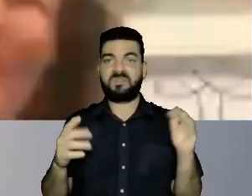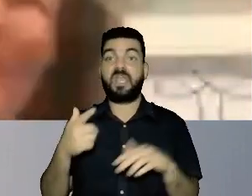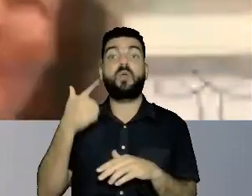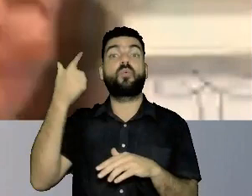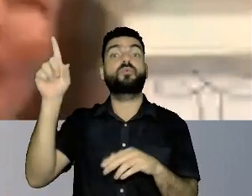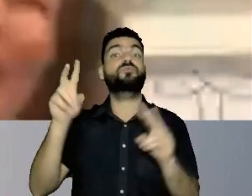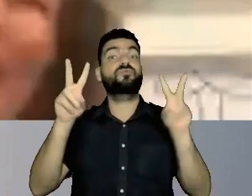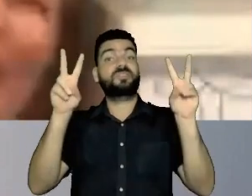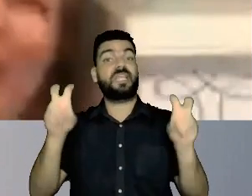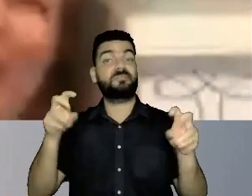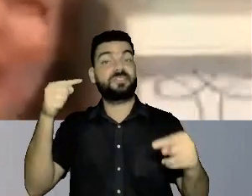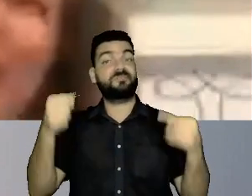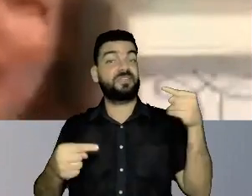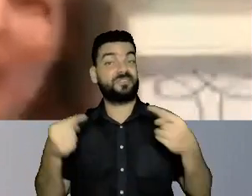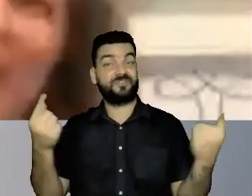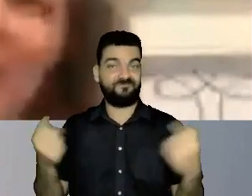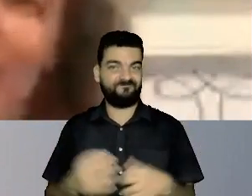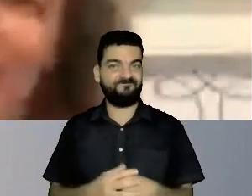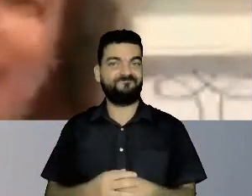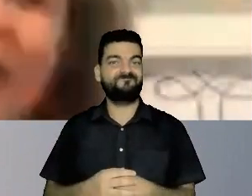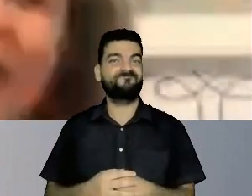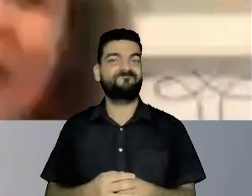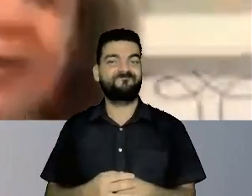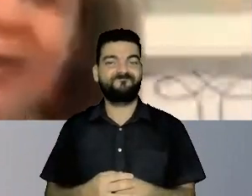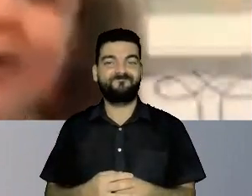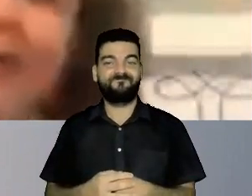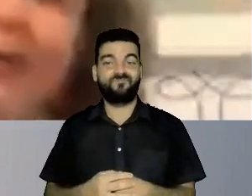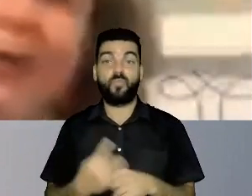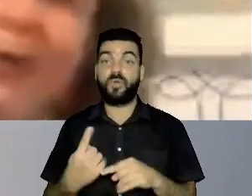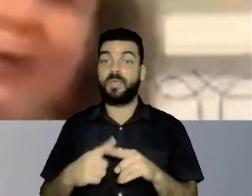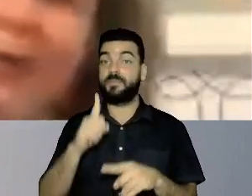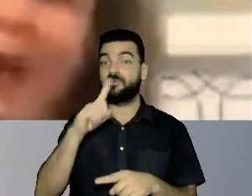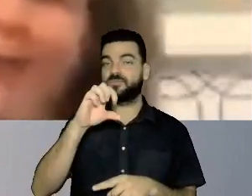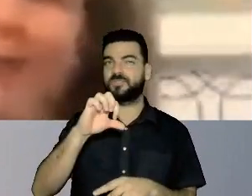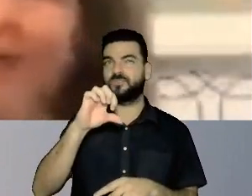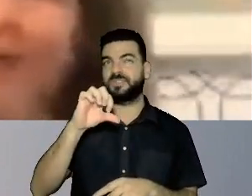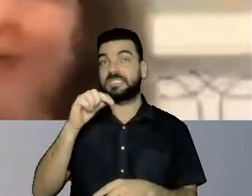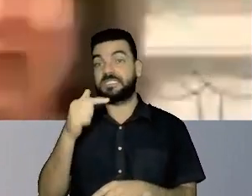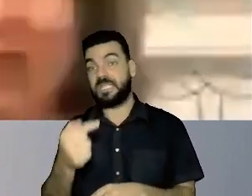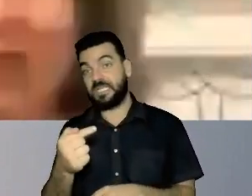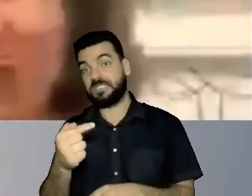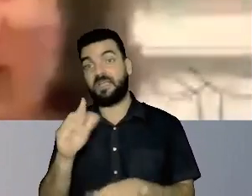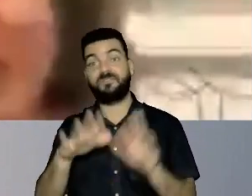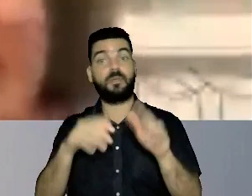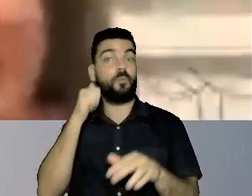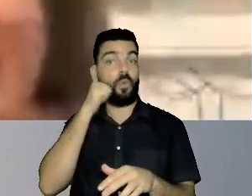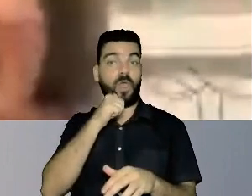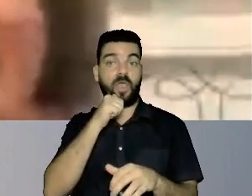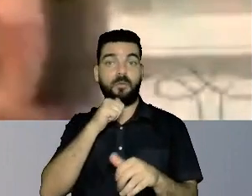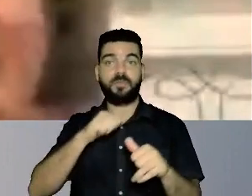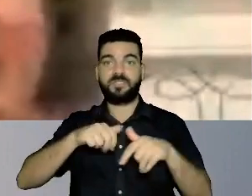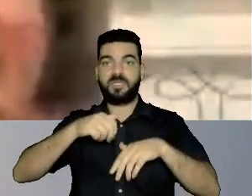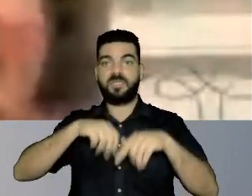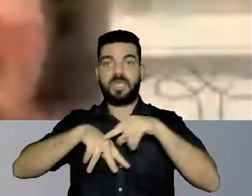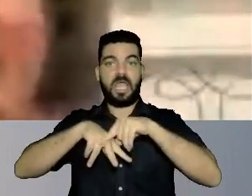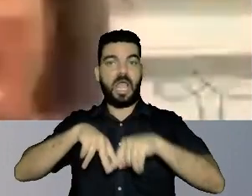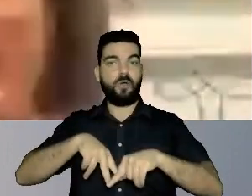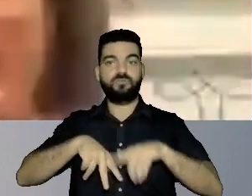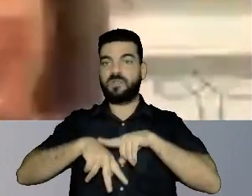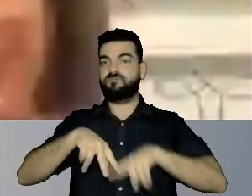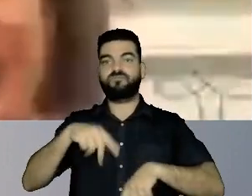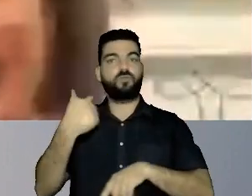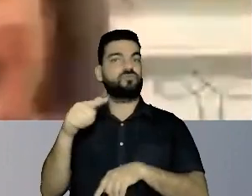eu acho que os adereços, assim, as indumentárias, seriam uma razão de outra discussão aqui de 1